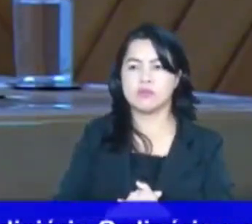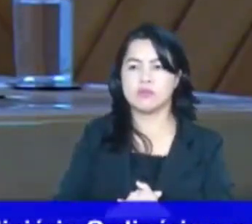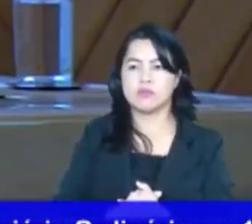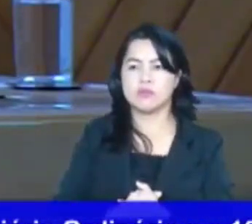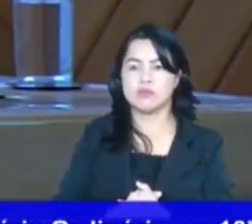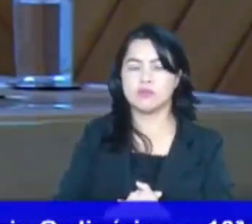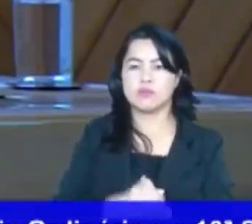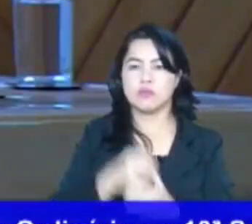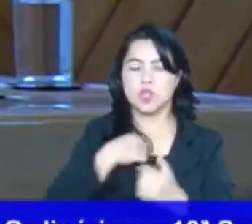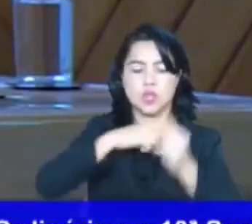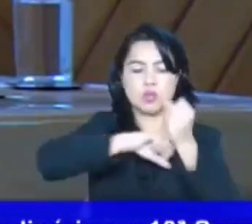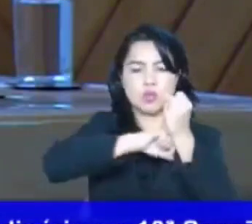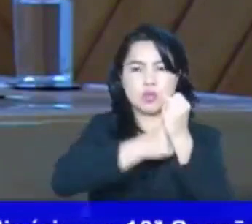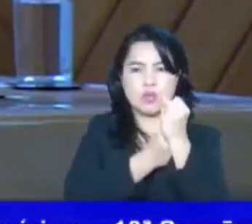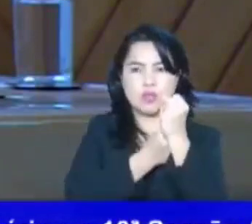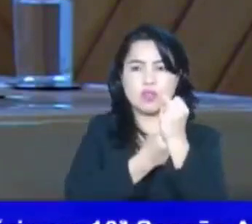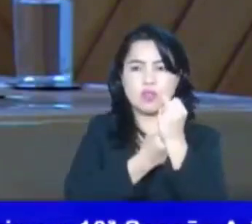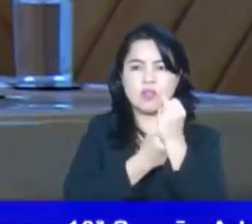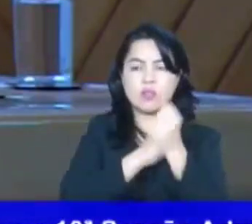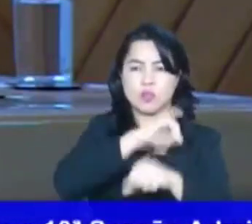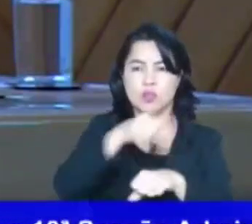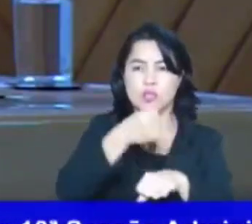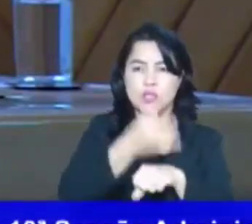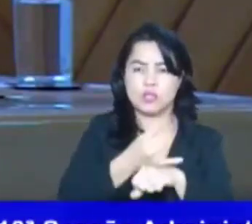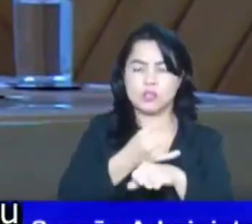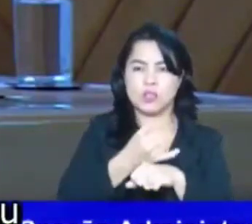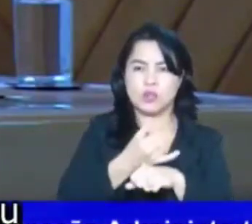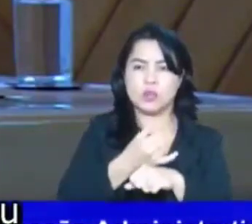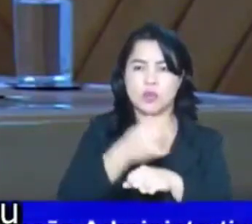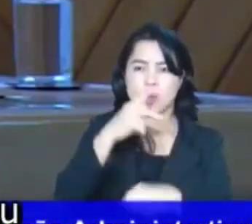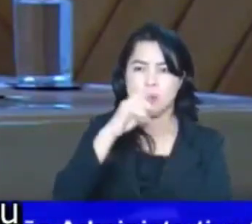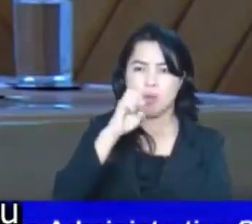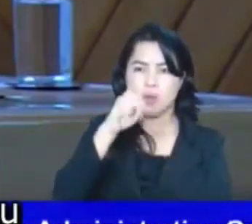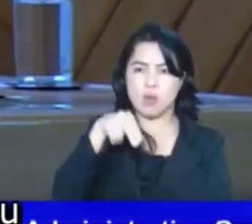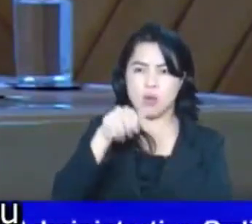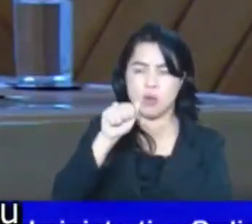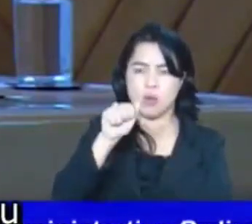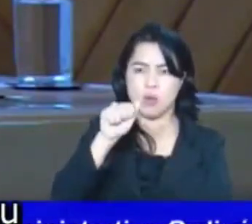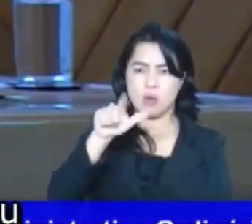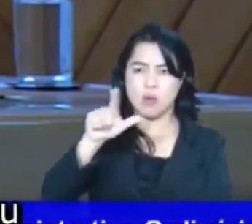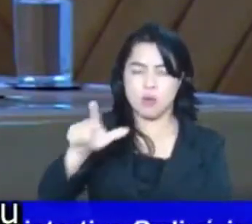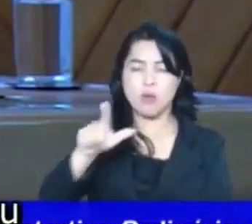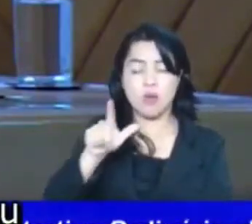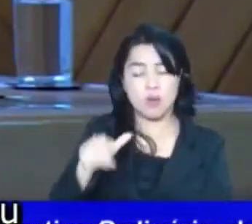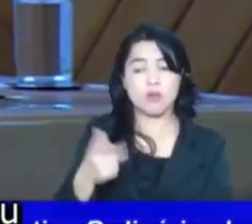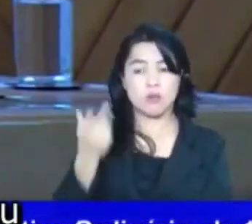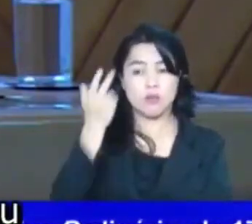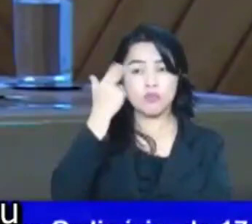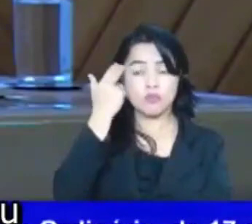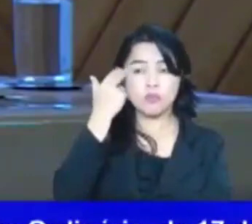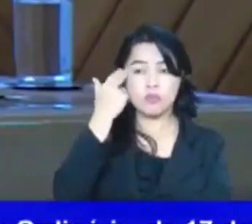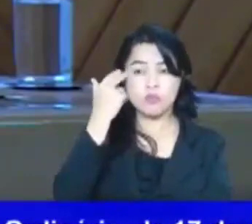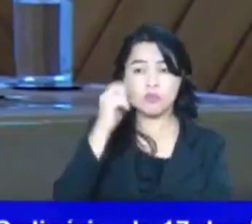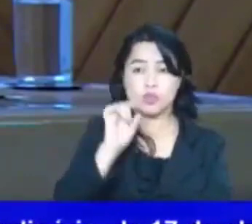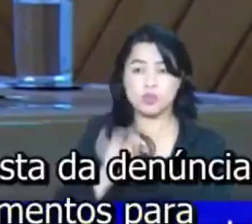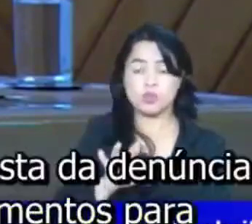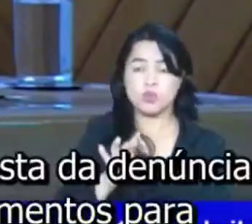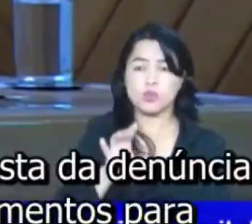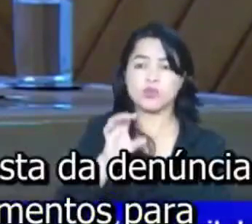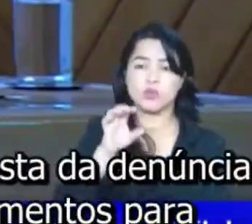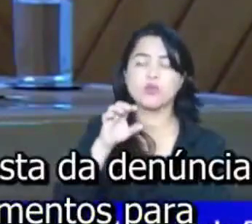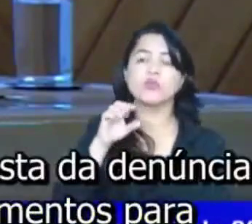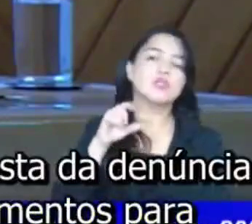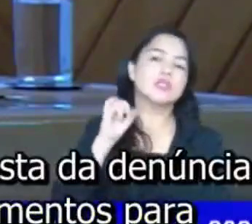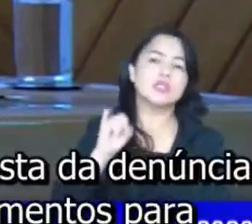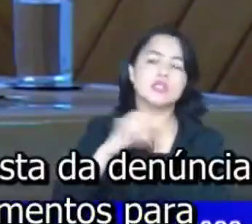O trancamento da ação penal, isso é pacífico, só pode acontecer como medida excepcional. E eu